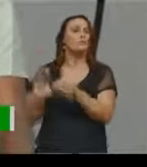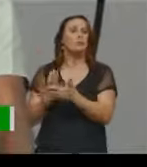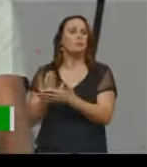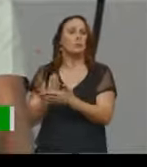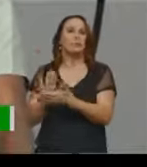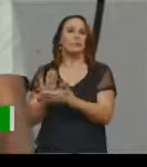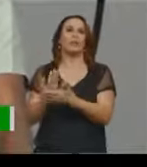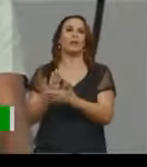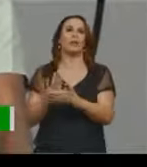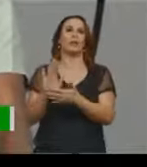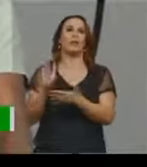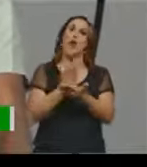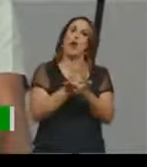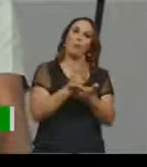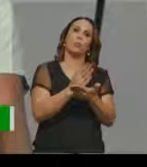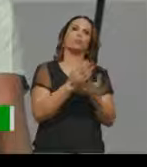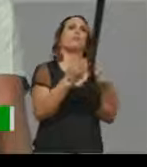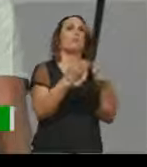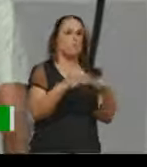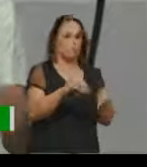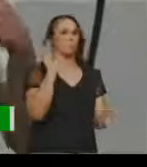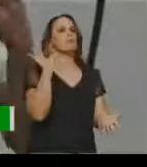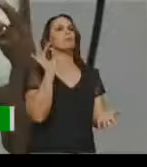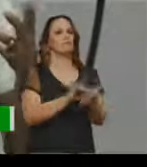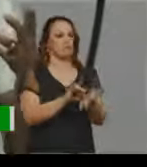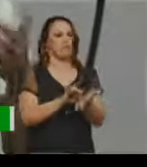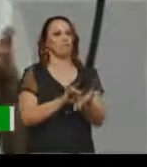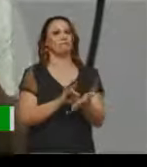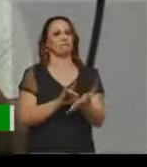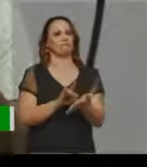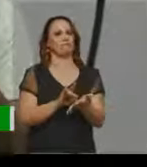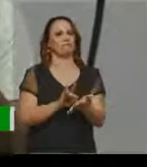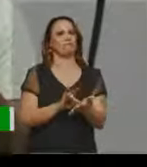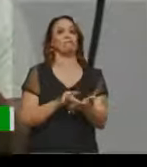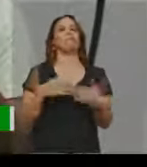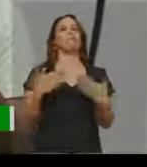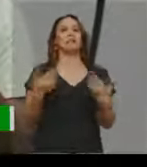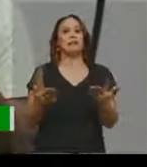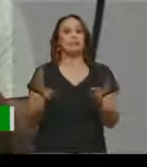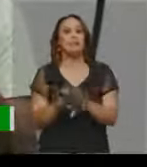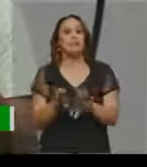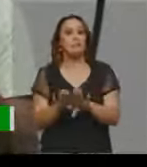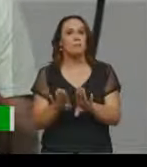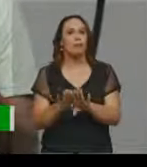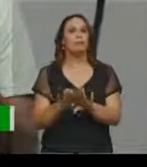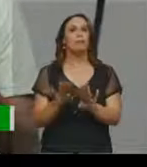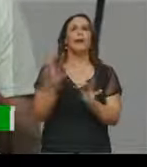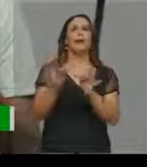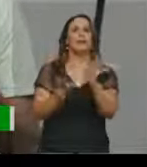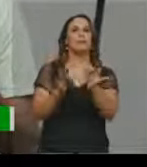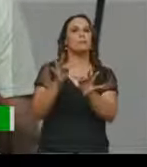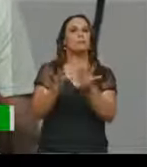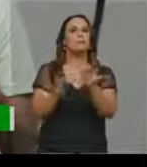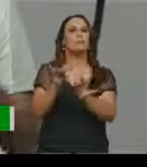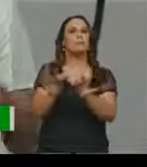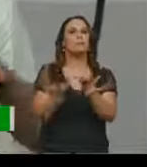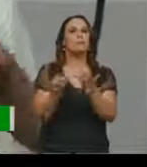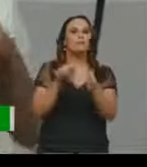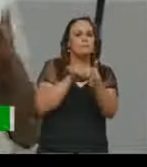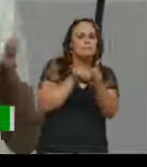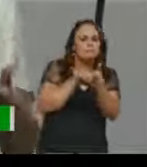agricultura, né? E de acordo com as suas condições. É uma questão também da tecnologia ela vir descobrindo, né, a ciência vir